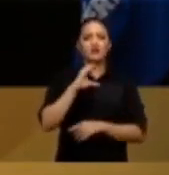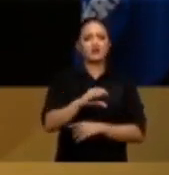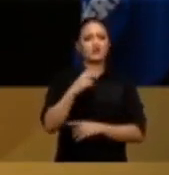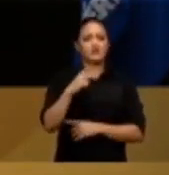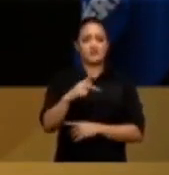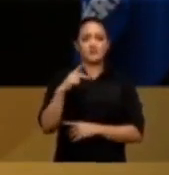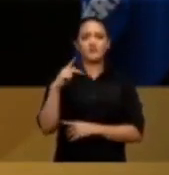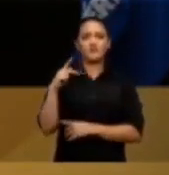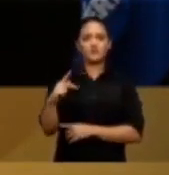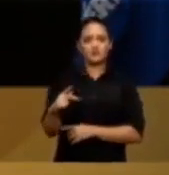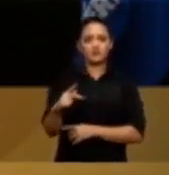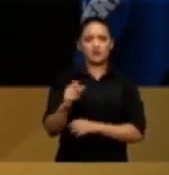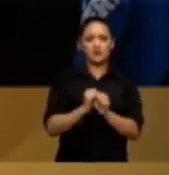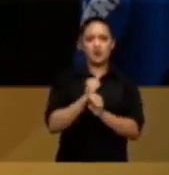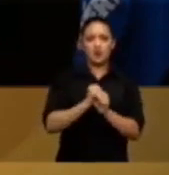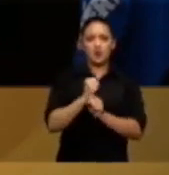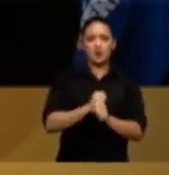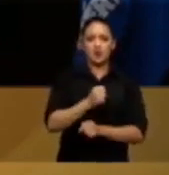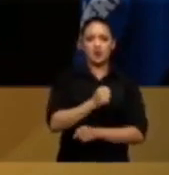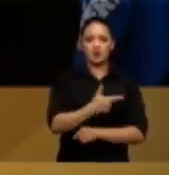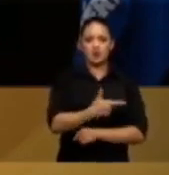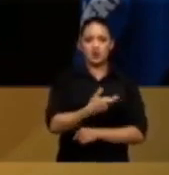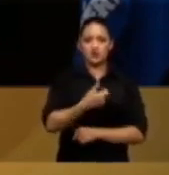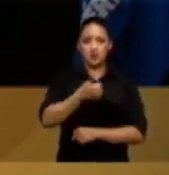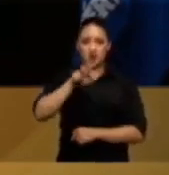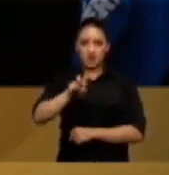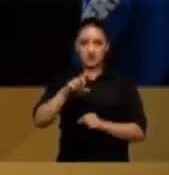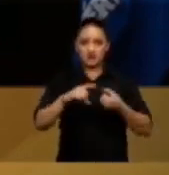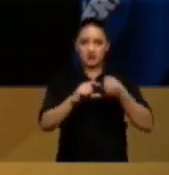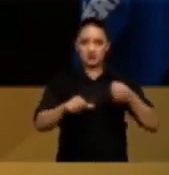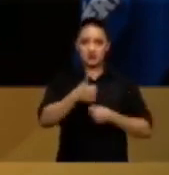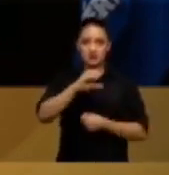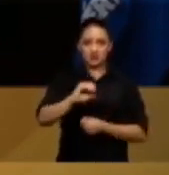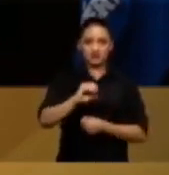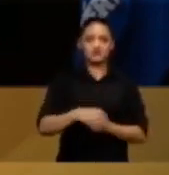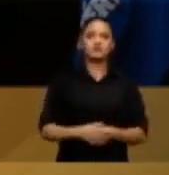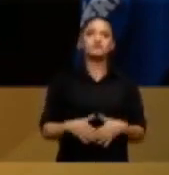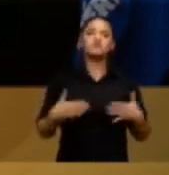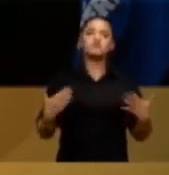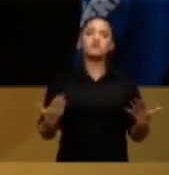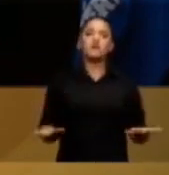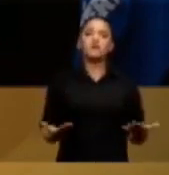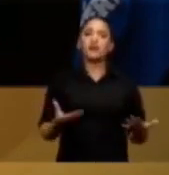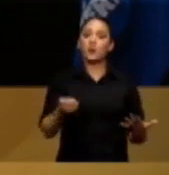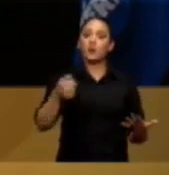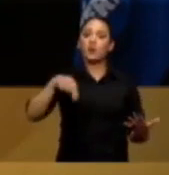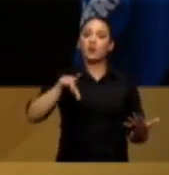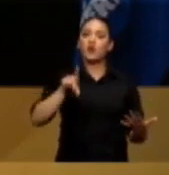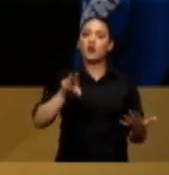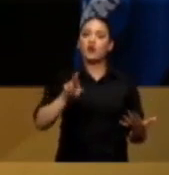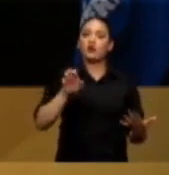Processo Civil de 2015, no seu artigo 10. Por fim, a prisão preventiva de André Oliveira